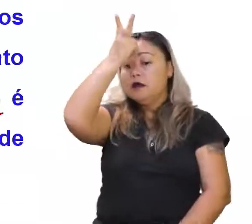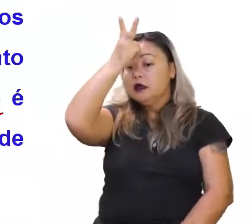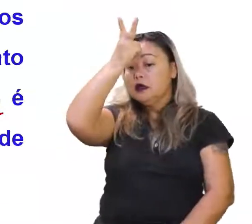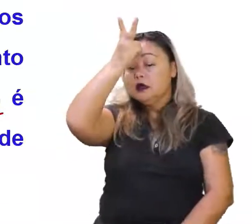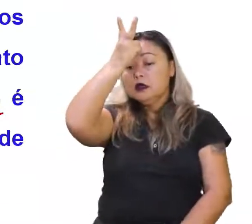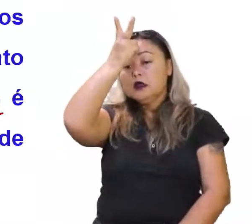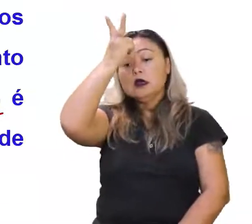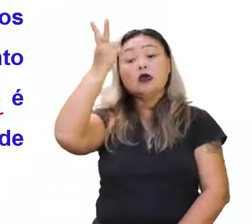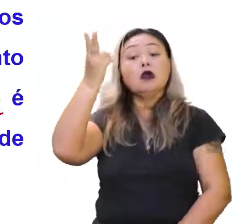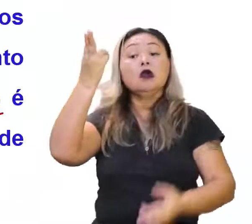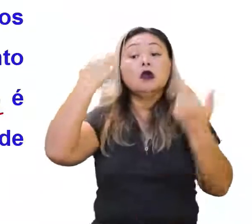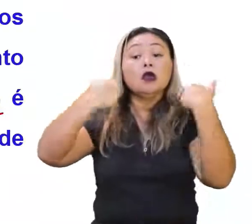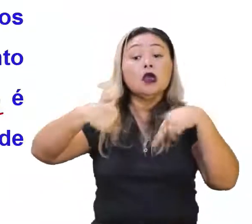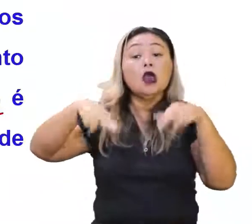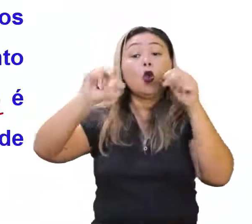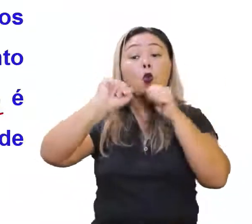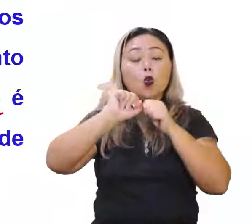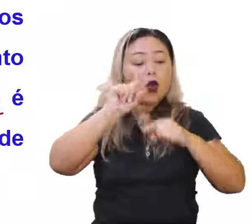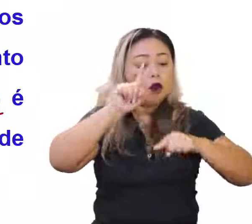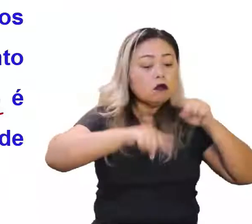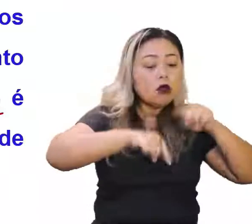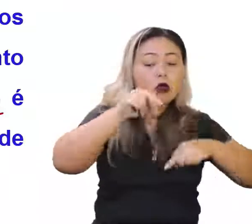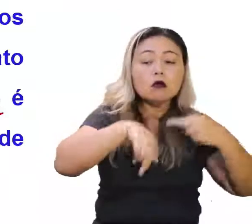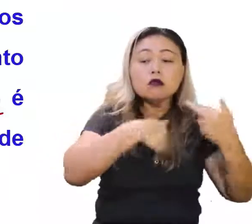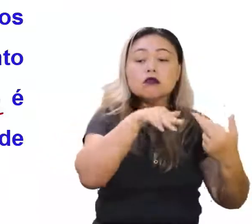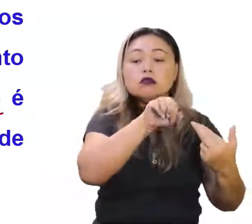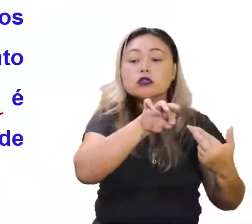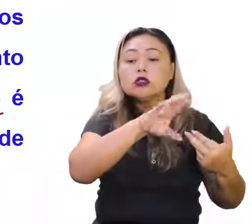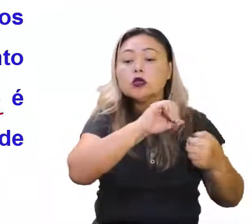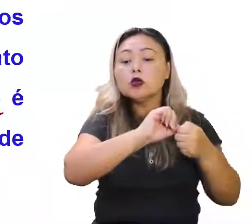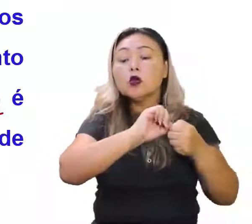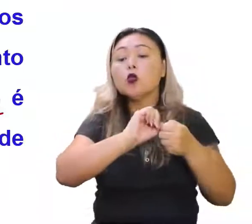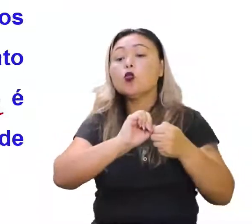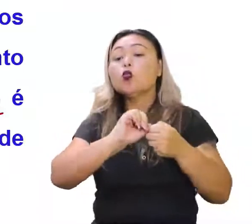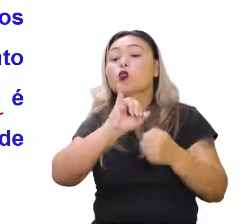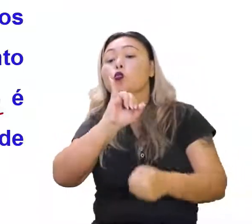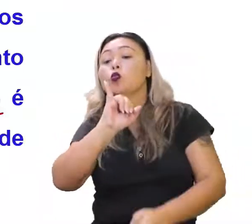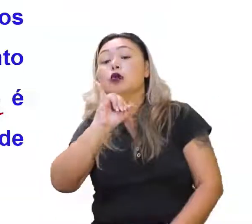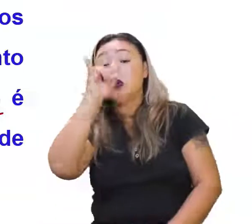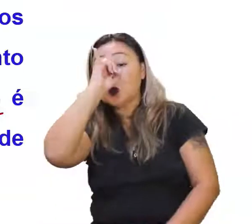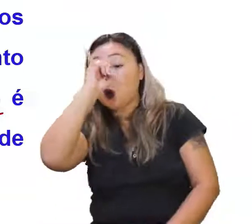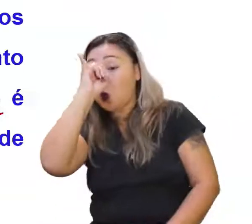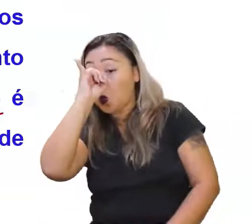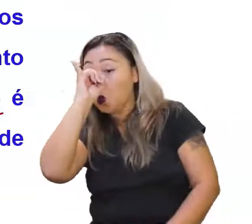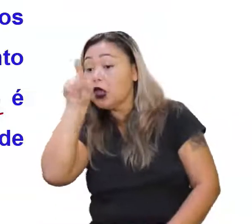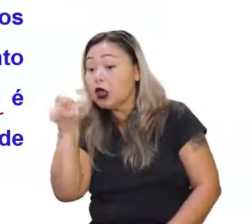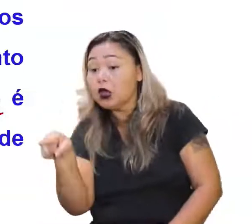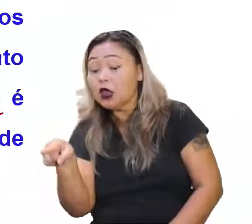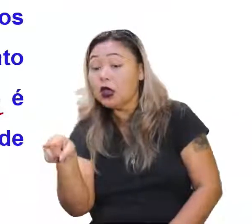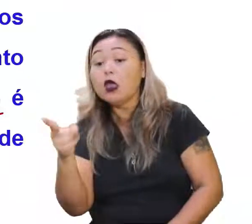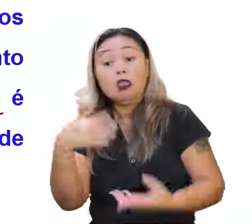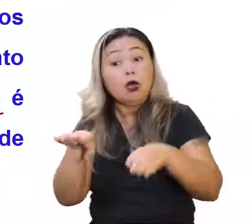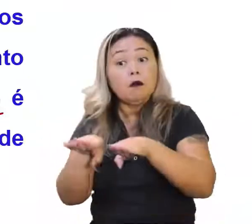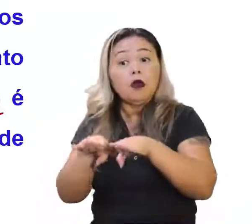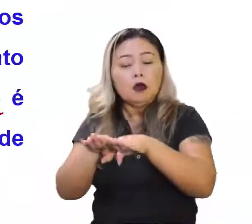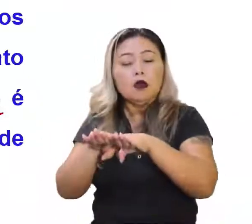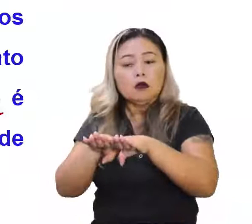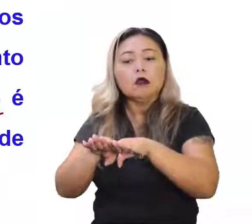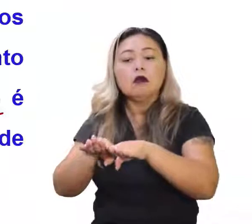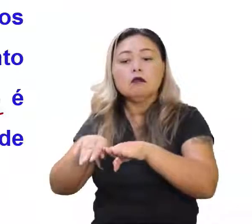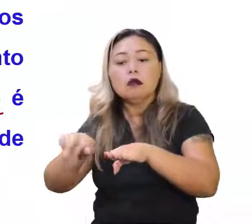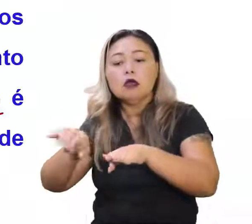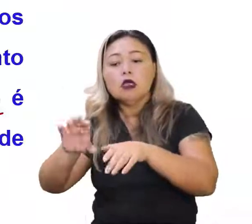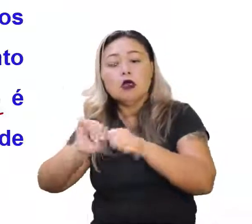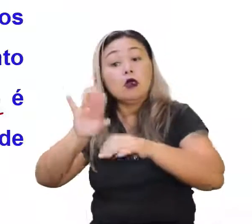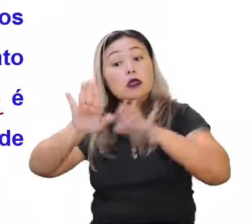caprina, ovina, matéria, para formar esterco, e suína, né? Também formar esterco,